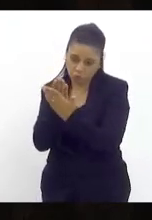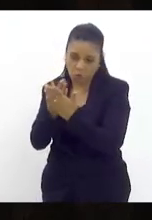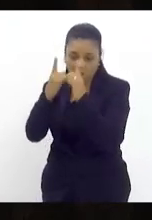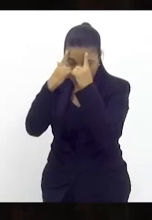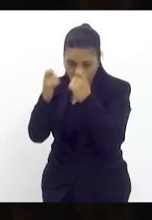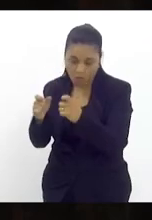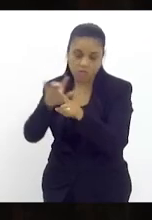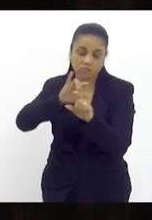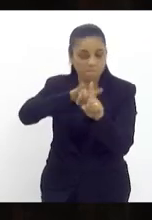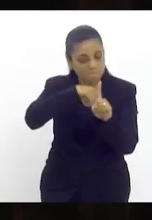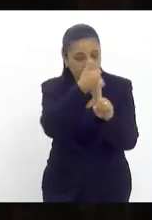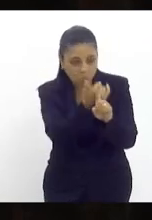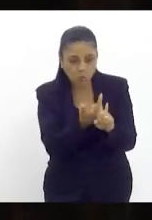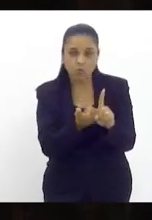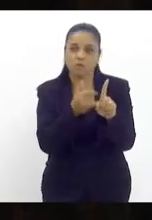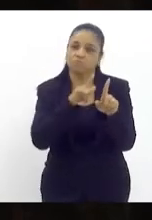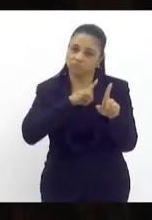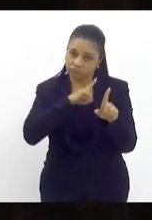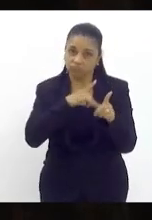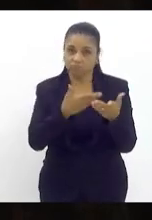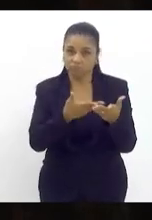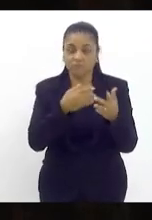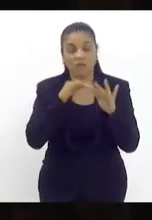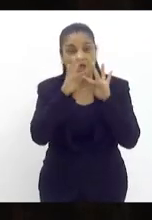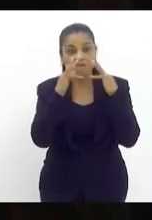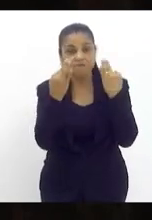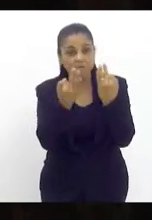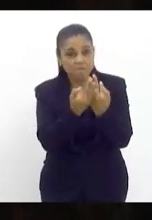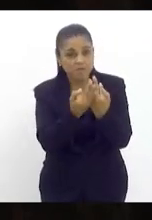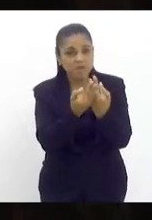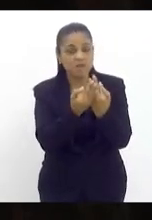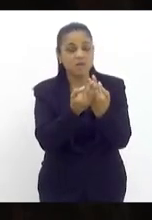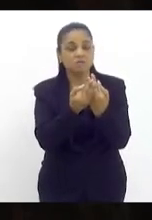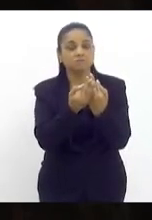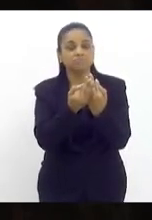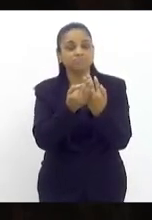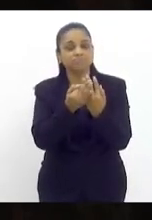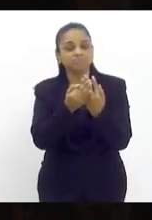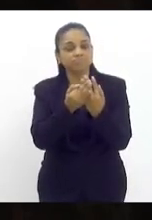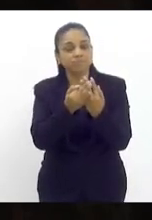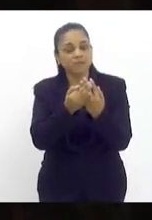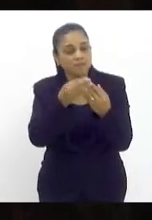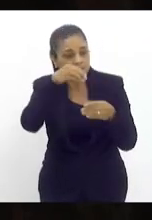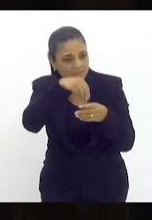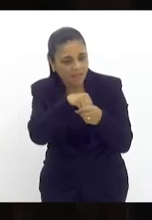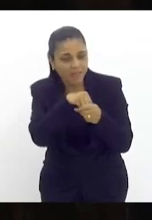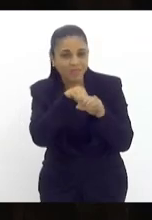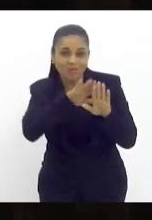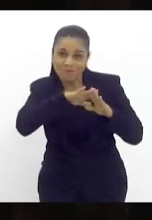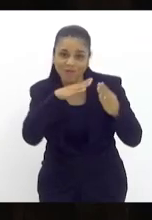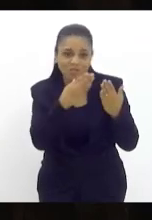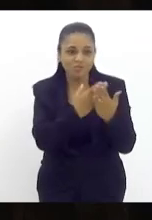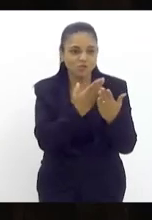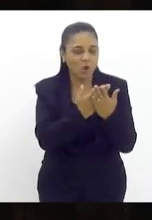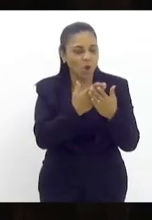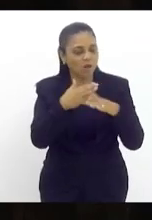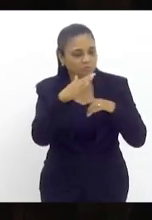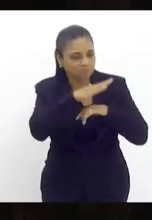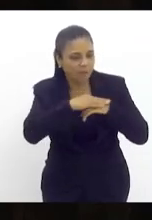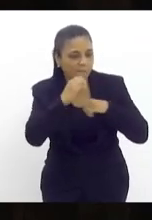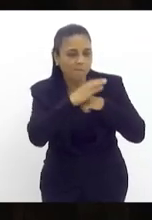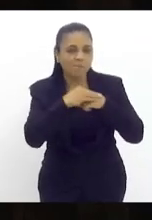ter o bullying, vai ter... Quando a família, né, é uma escola de fraternidade, né, tu consegue que